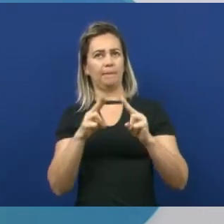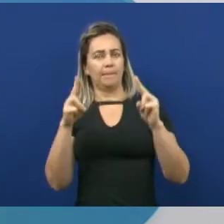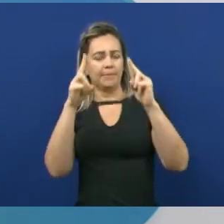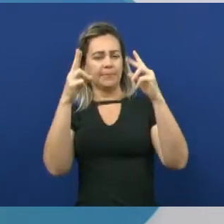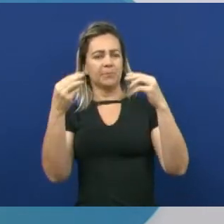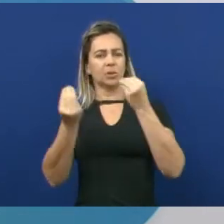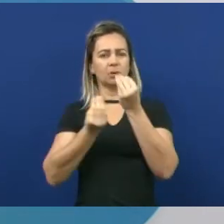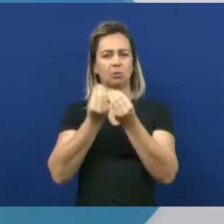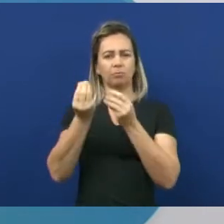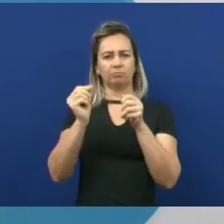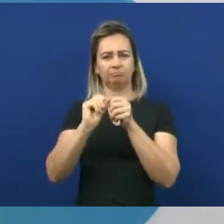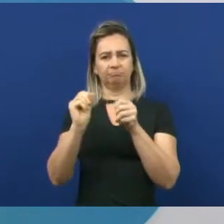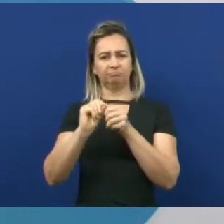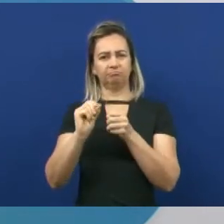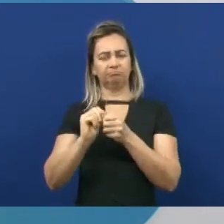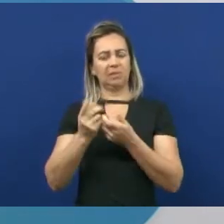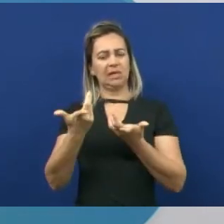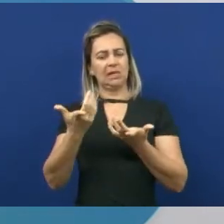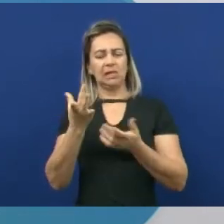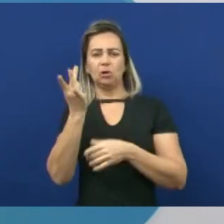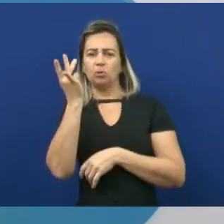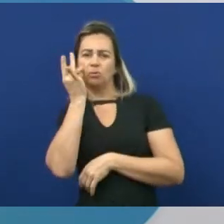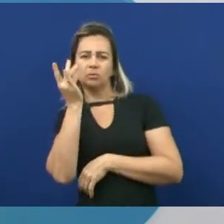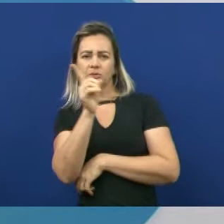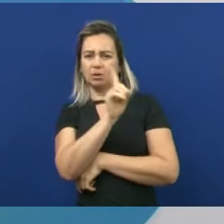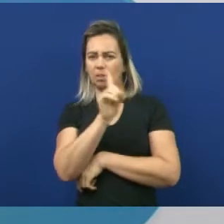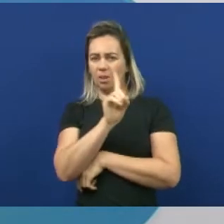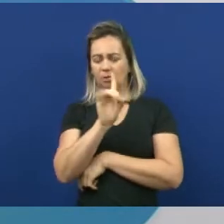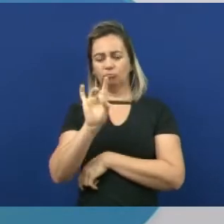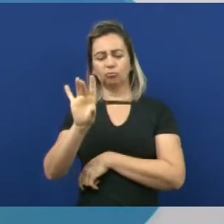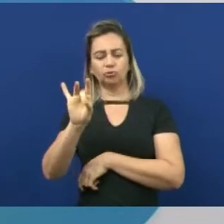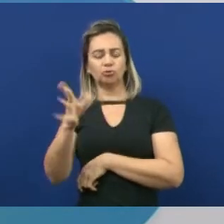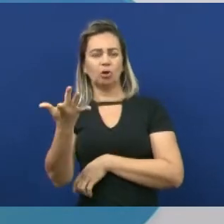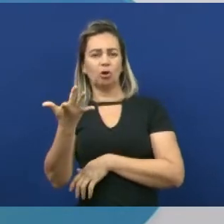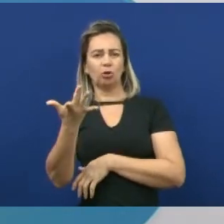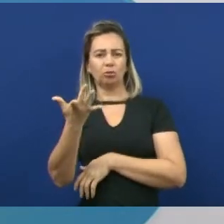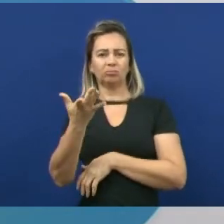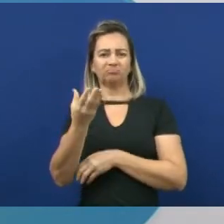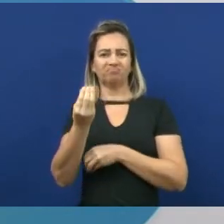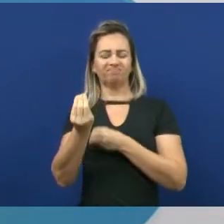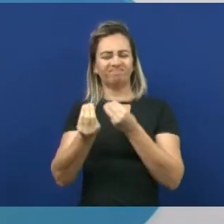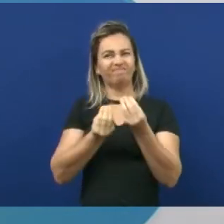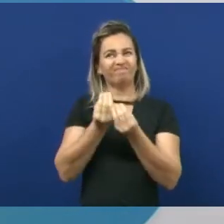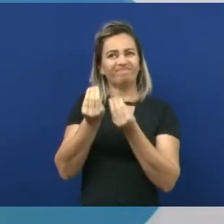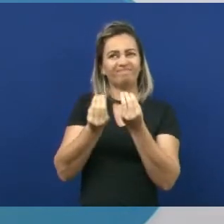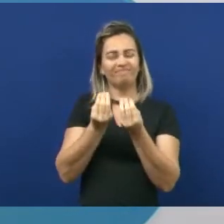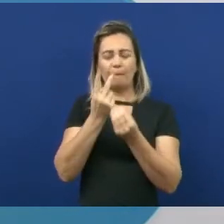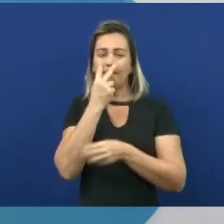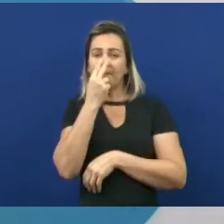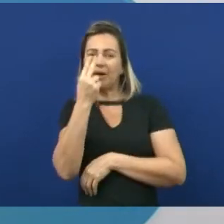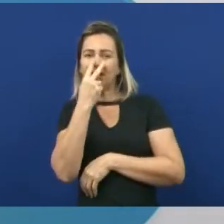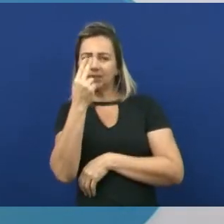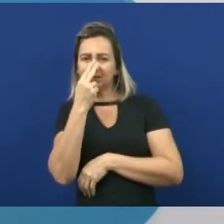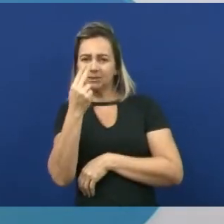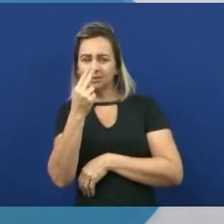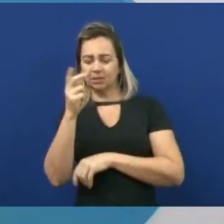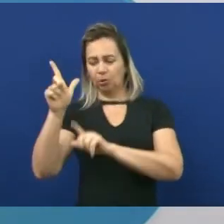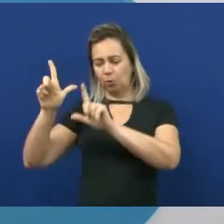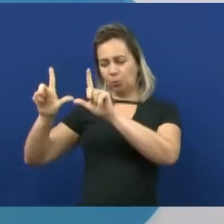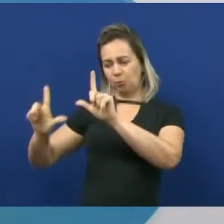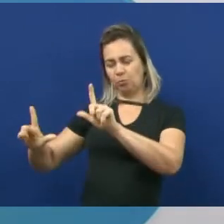as cópias do quadro original. O quadro original ele ainda permanece a sua áurea,